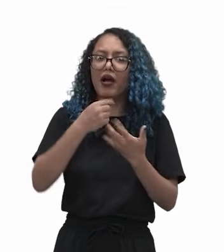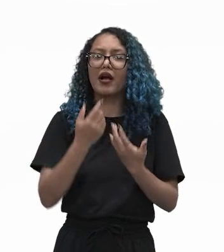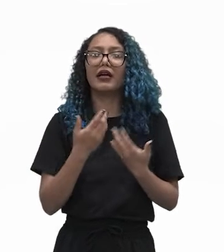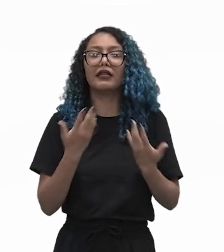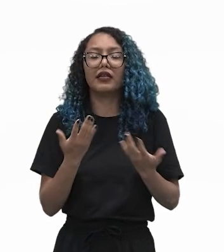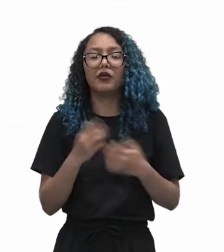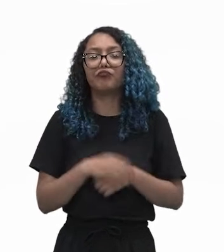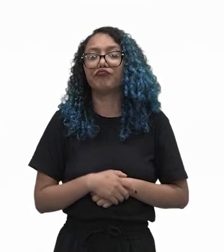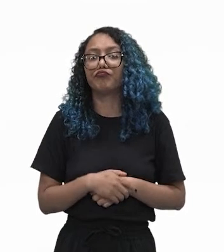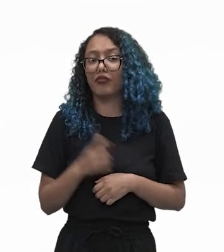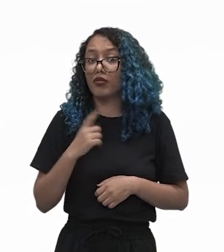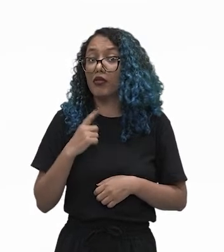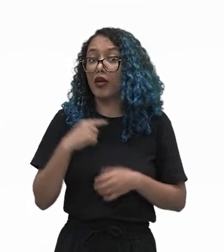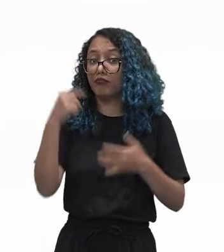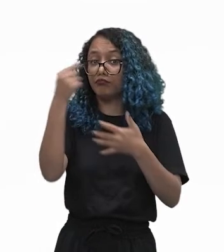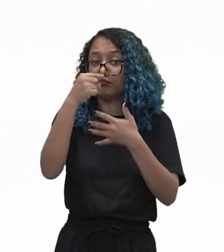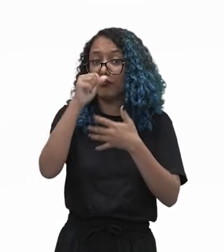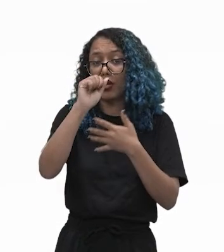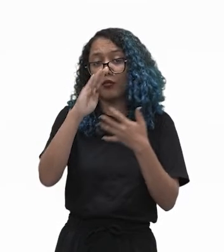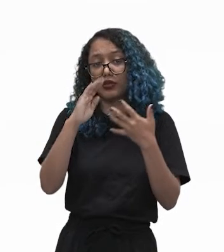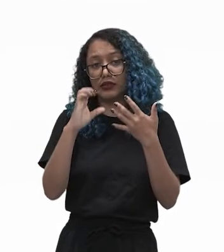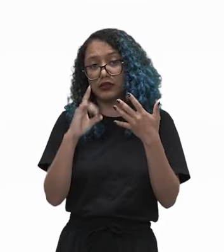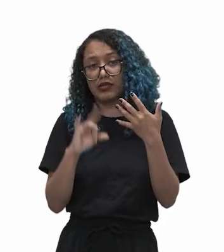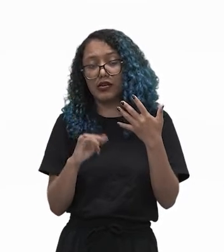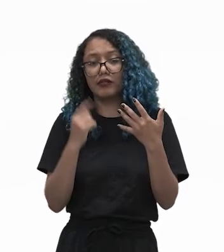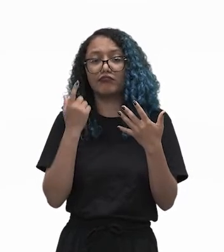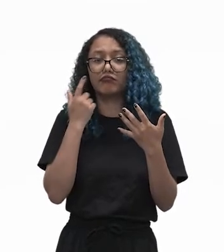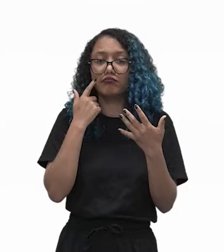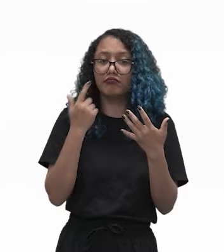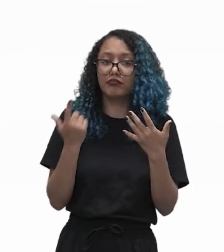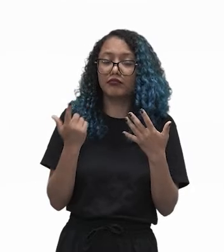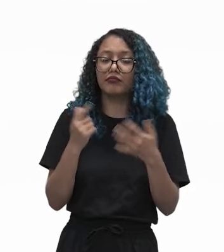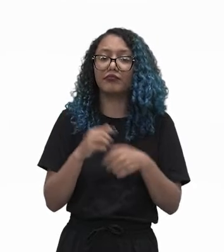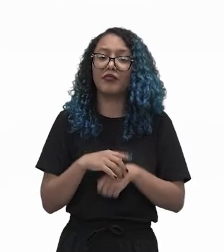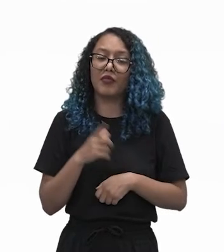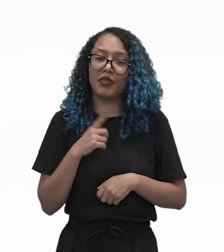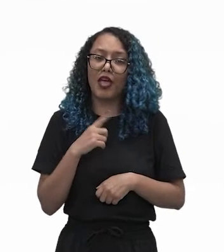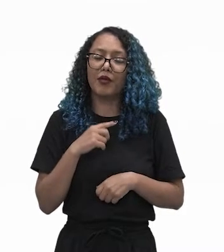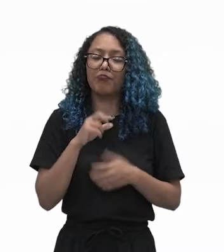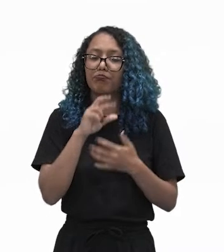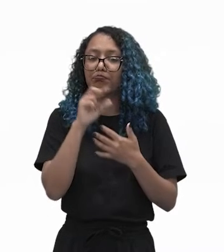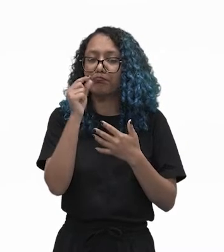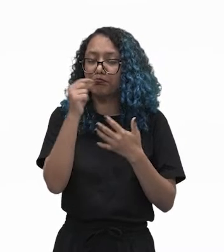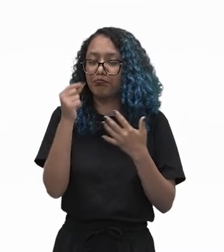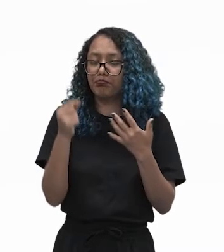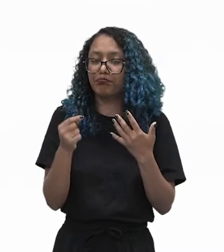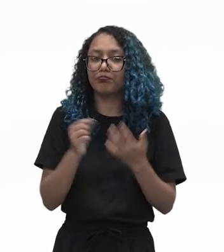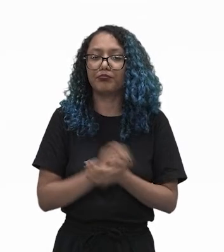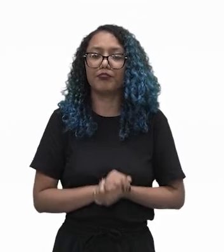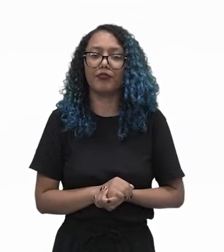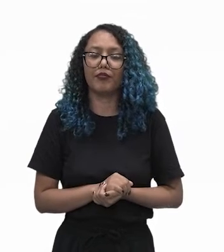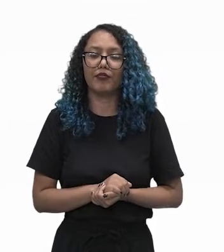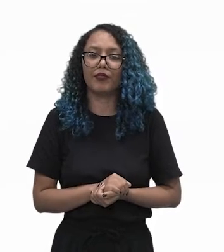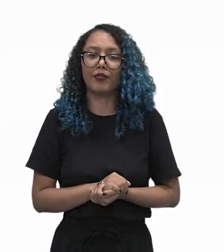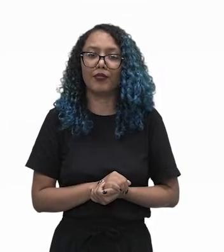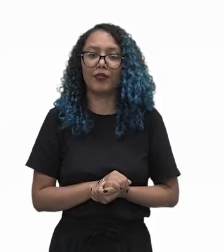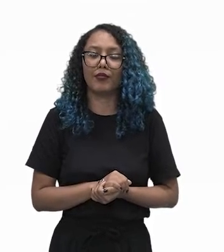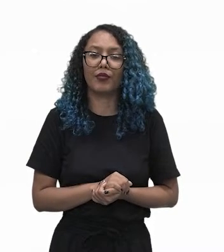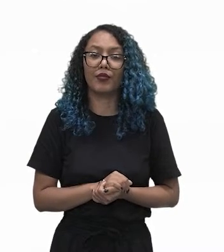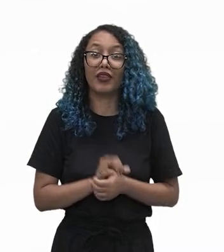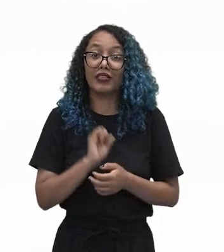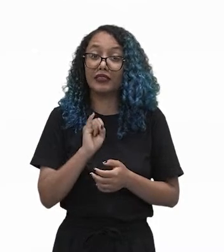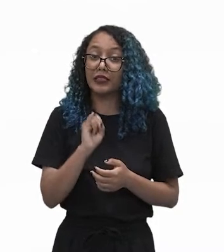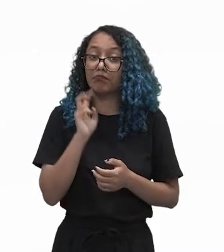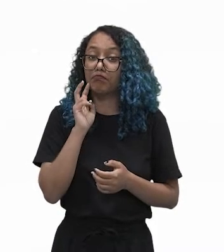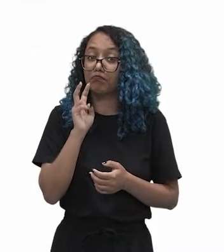vestibular, vem as alternativas: aberta, ramificada, insaturada, heterogênea. Então, quando você se depara com uma questão de